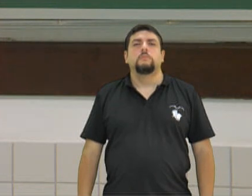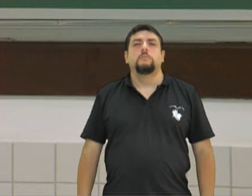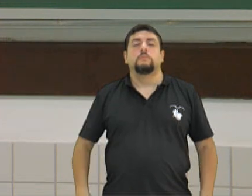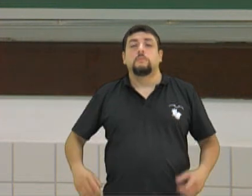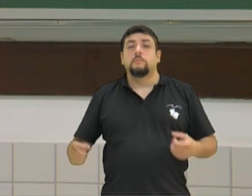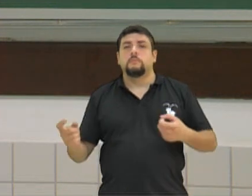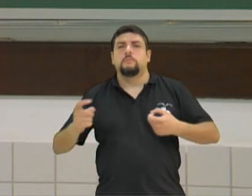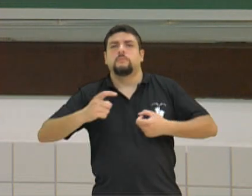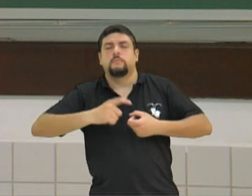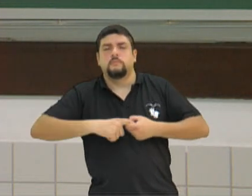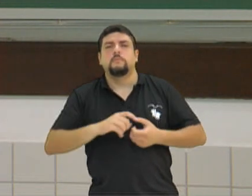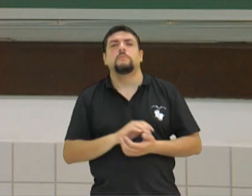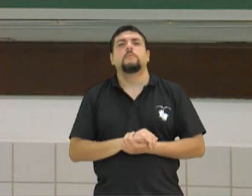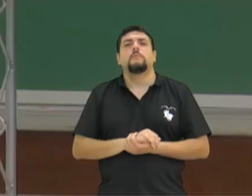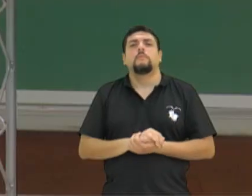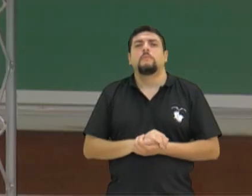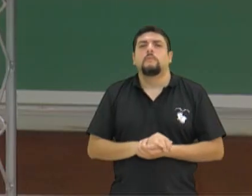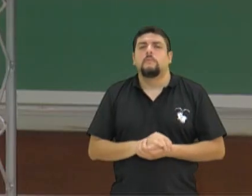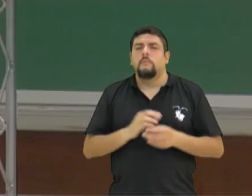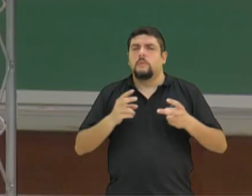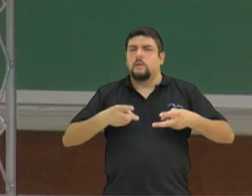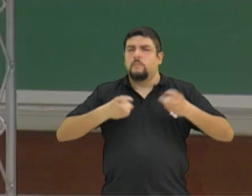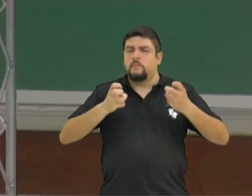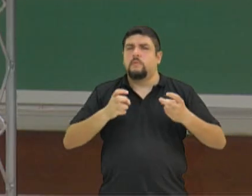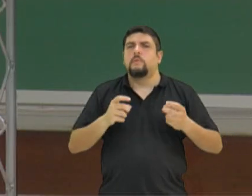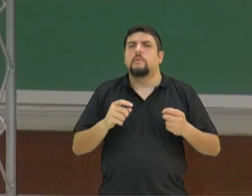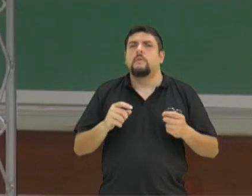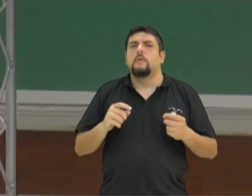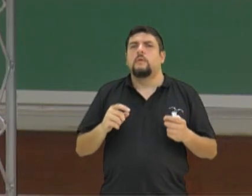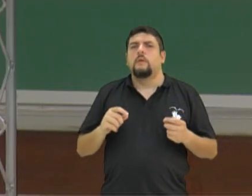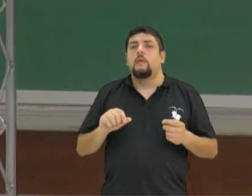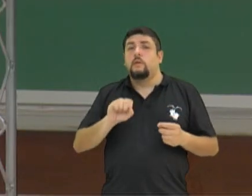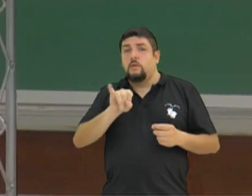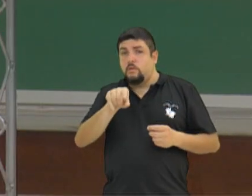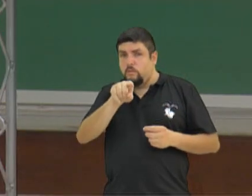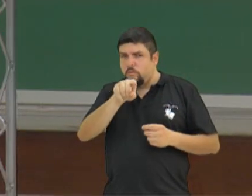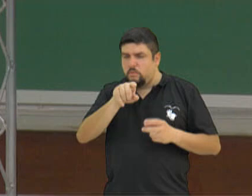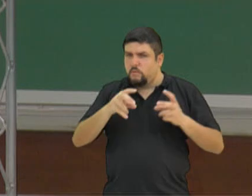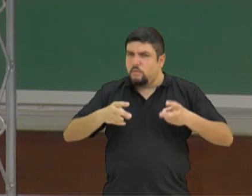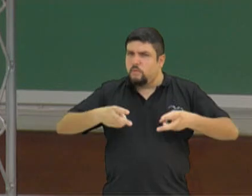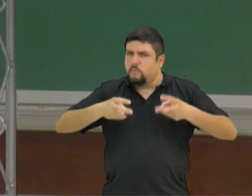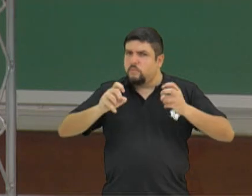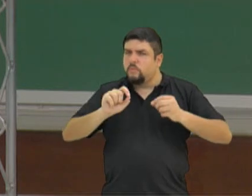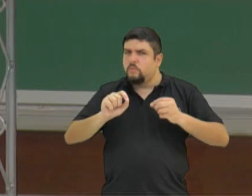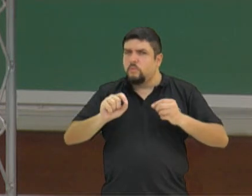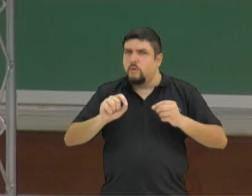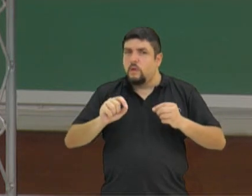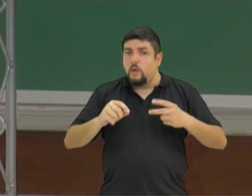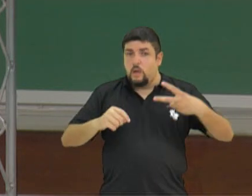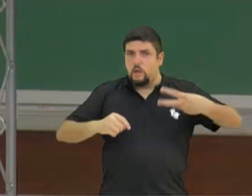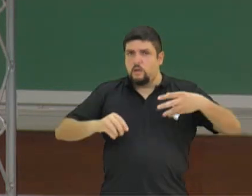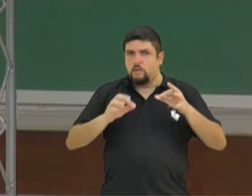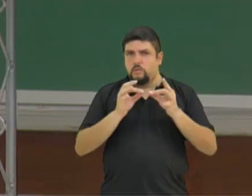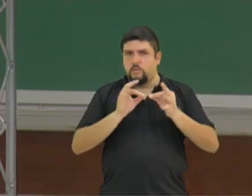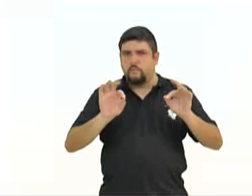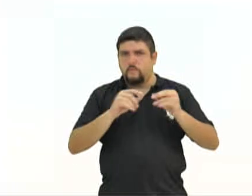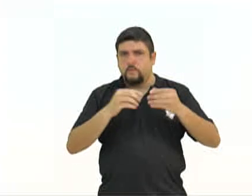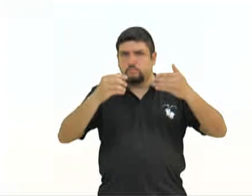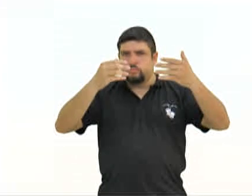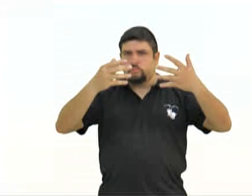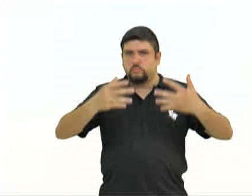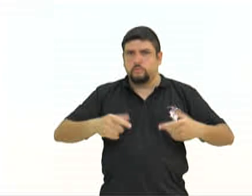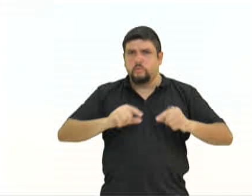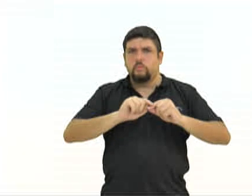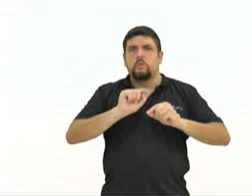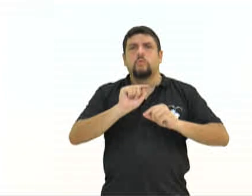Retornando então, pessoal, observem lá. Então, quem conseguiu perceber aqui, né, que já na segunda frase desse fragmento de texto a